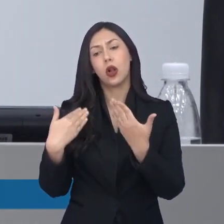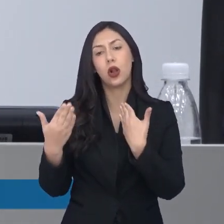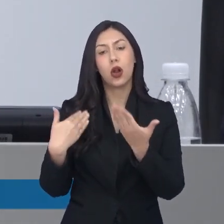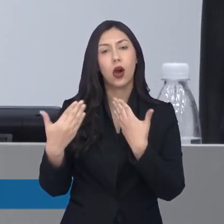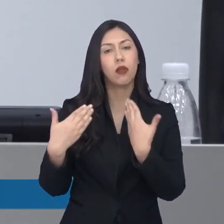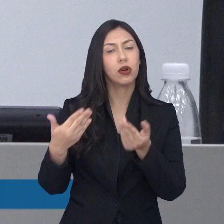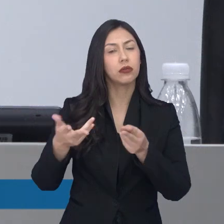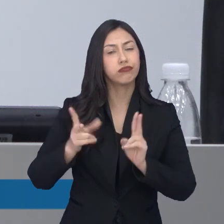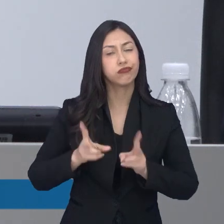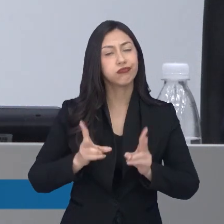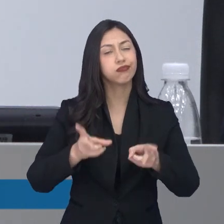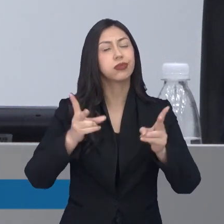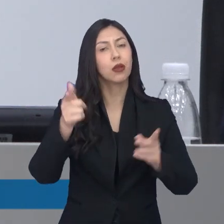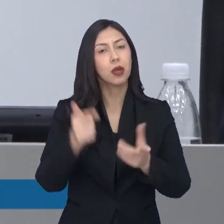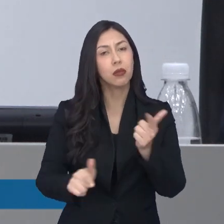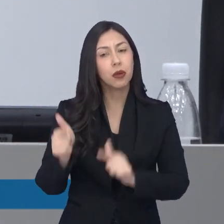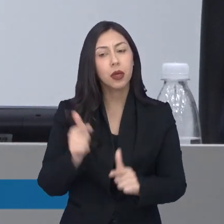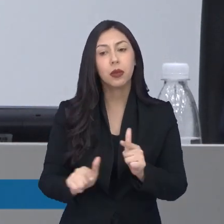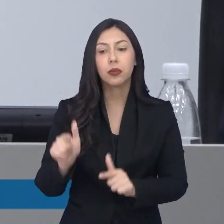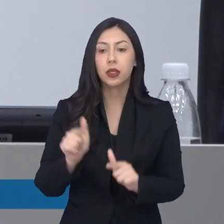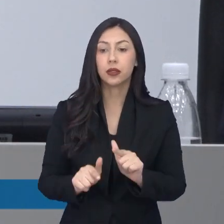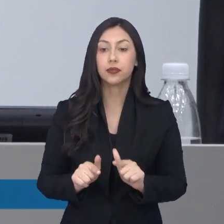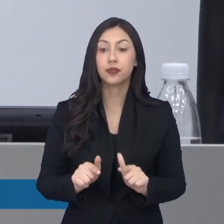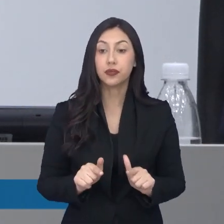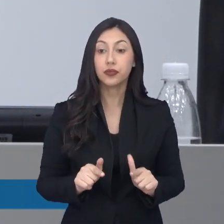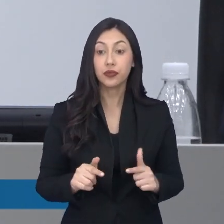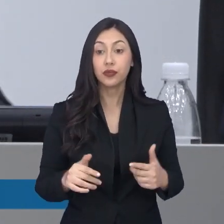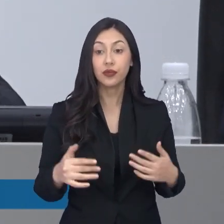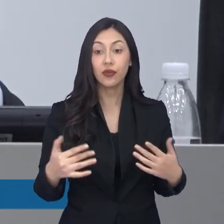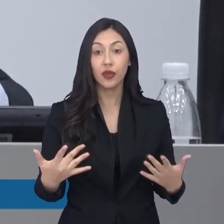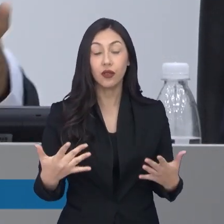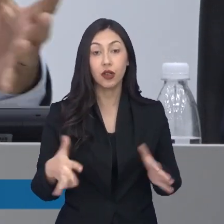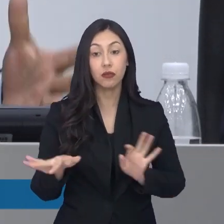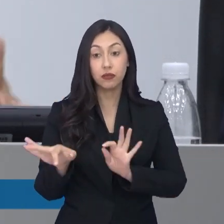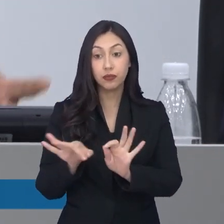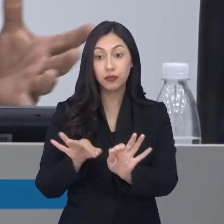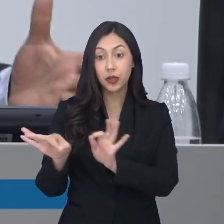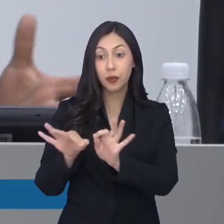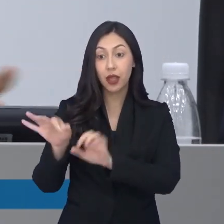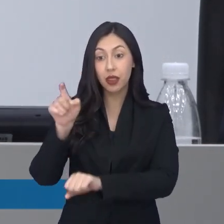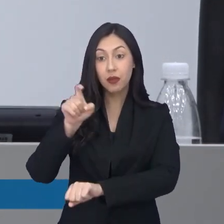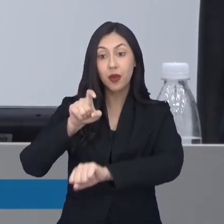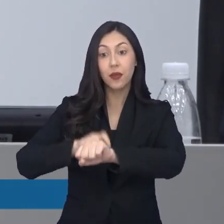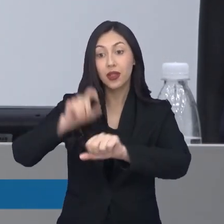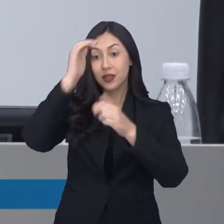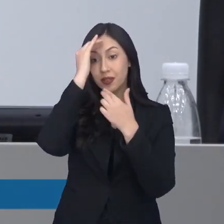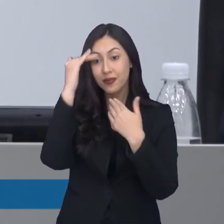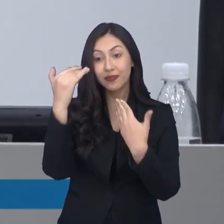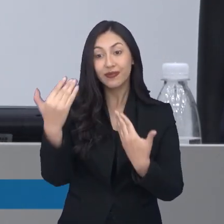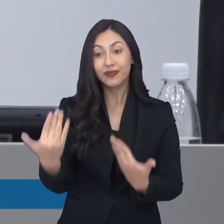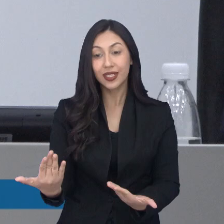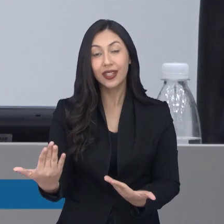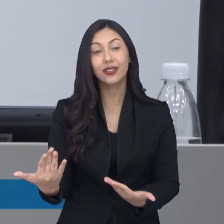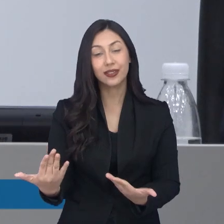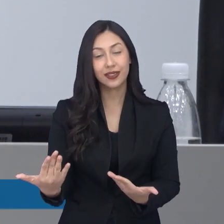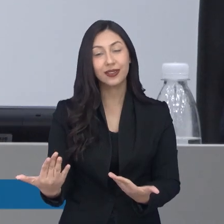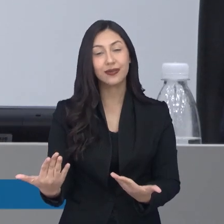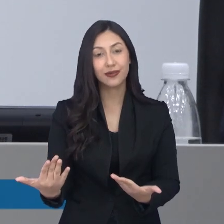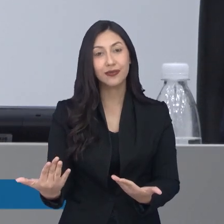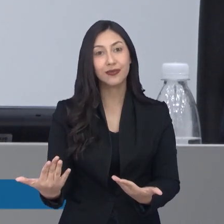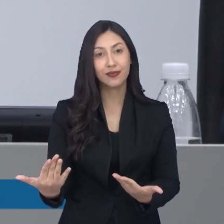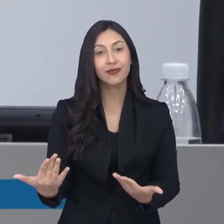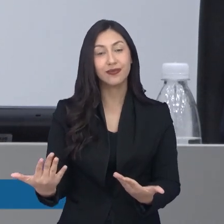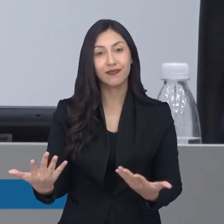longos momentos, né? E onde então foi construído esse momento, essa homenagem, essa honraria